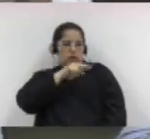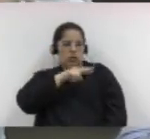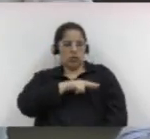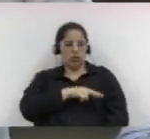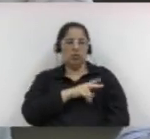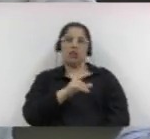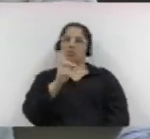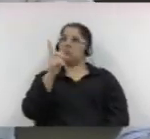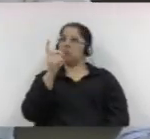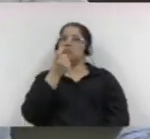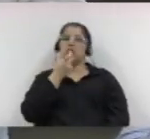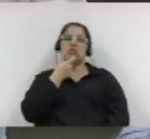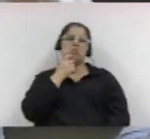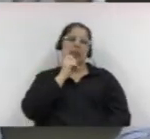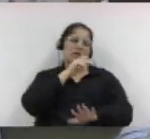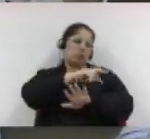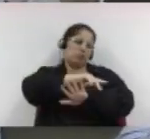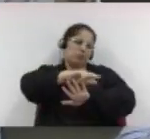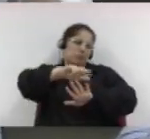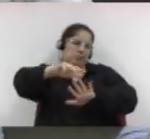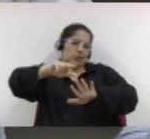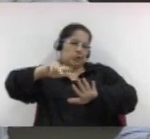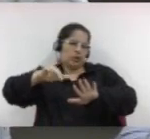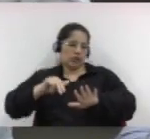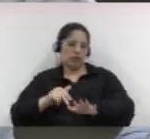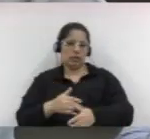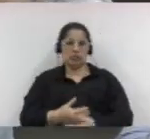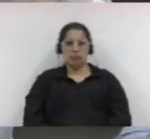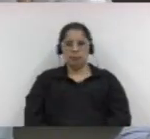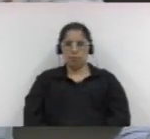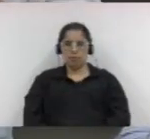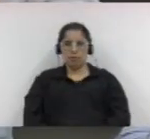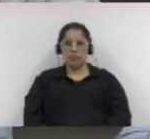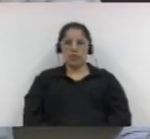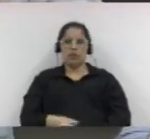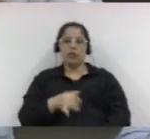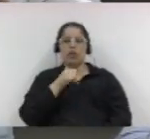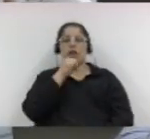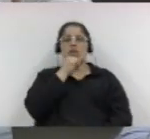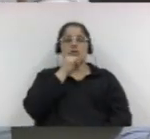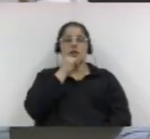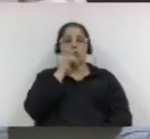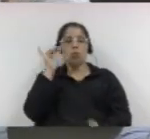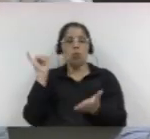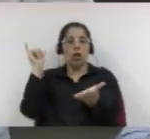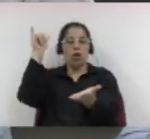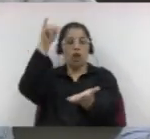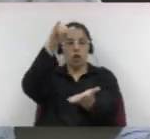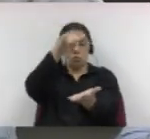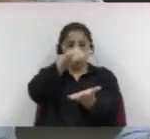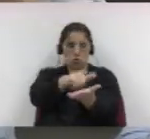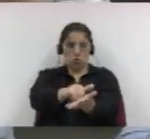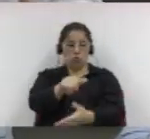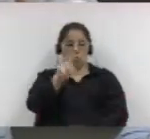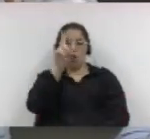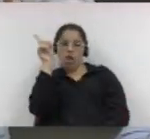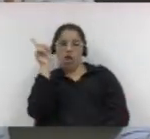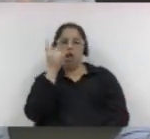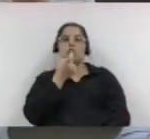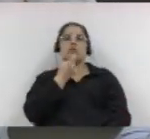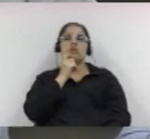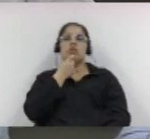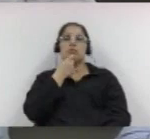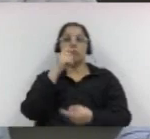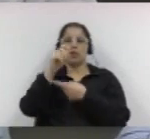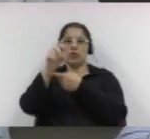Campinas, que hoje o aeroporto de Viracopos ele está saturado. Por quê? Porque não é uma grande